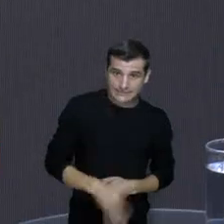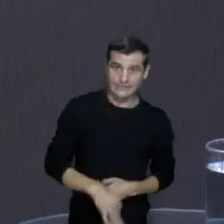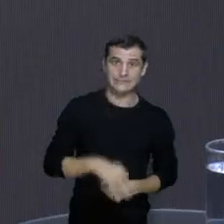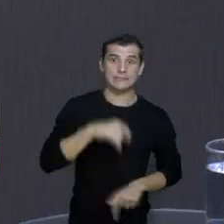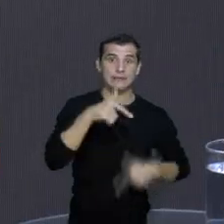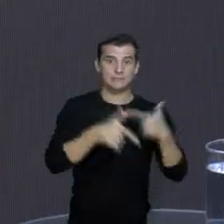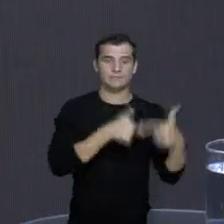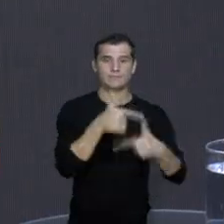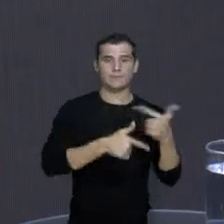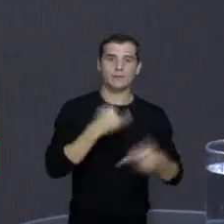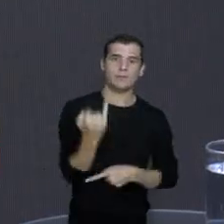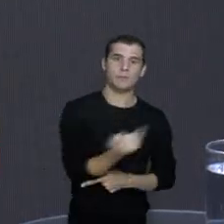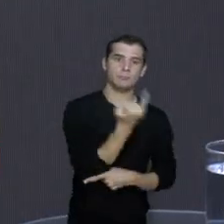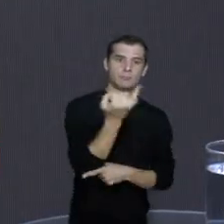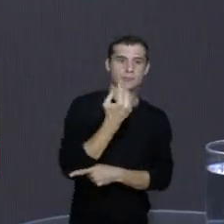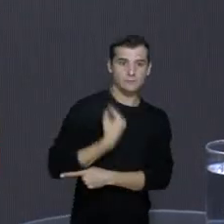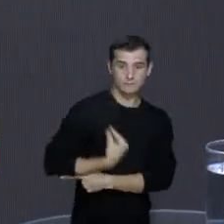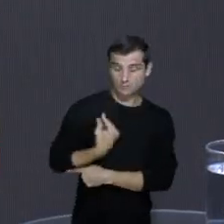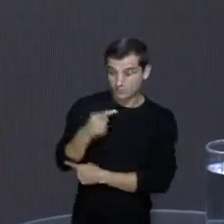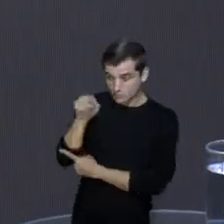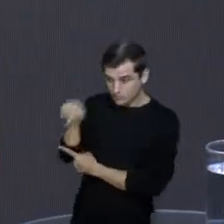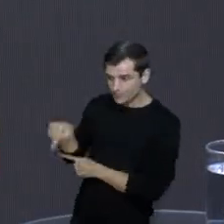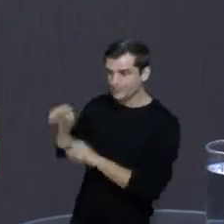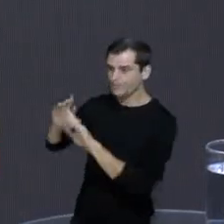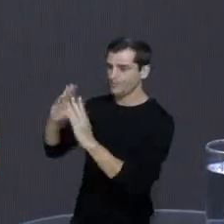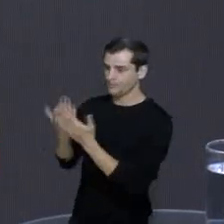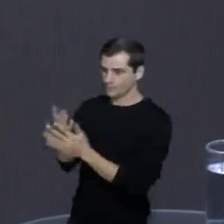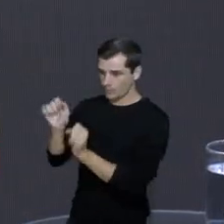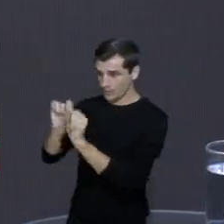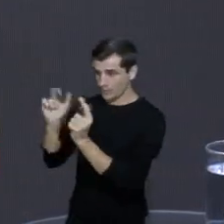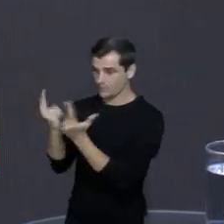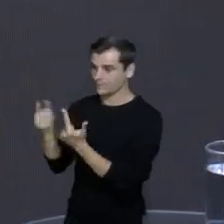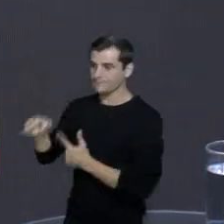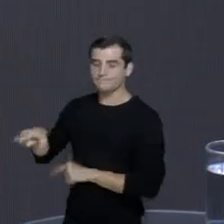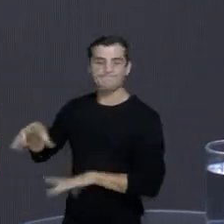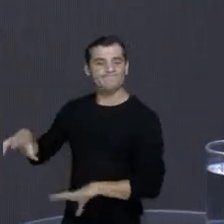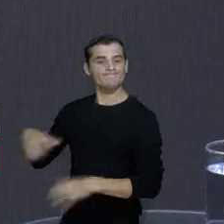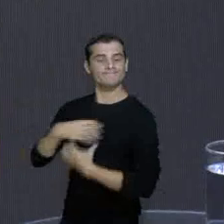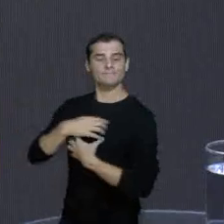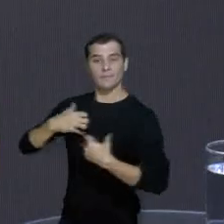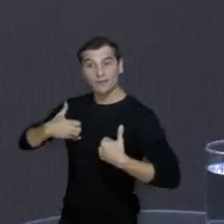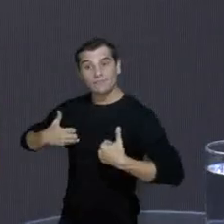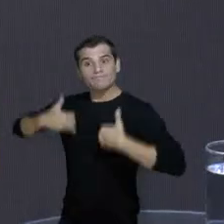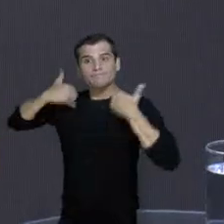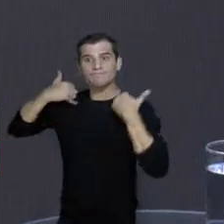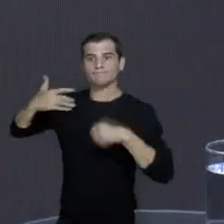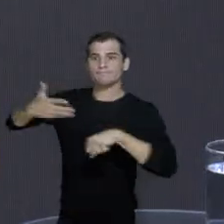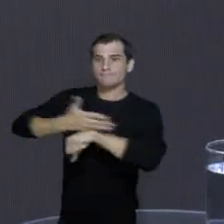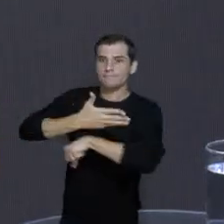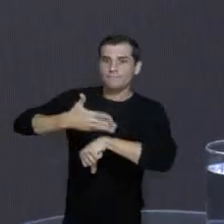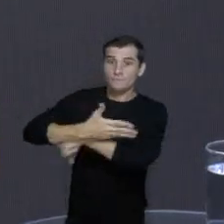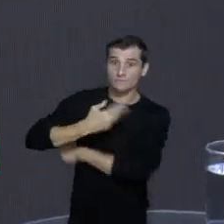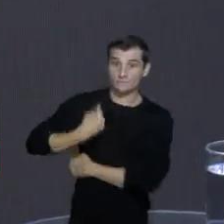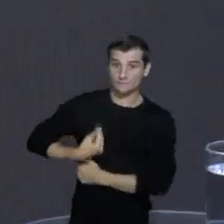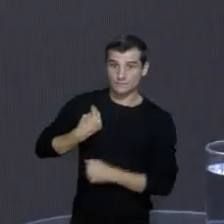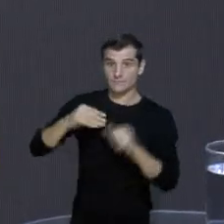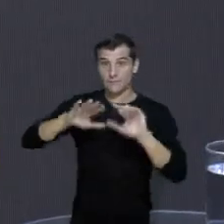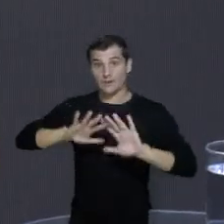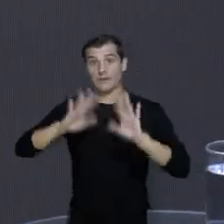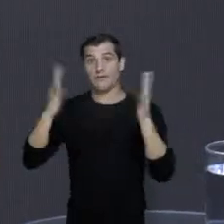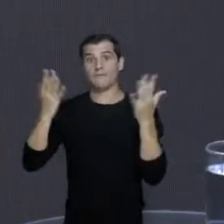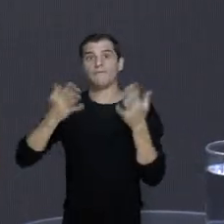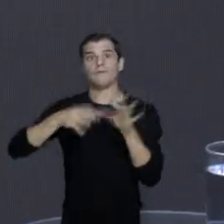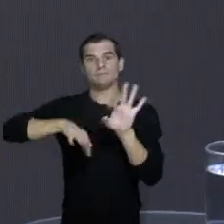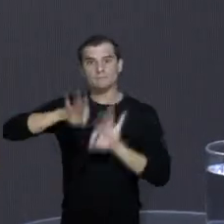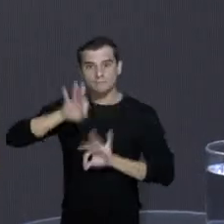extremamente importante e a escola do Legislativo se sente eh honrada em participar porque nós temos diversos programas e com os